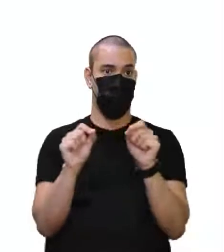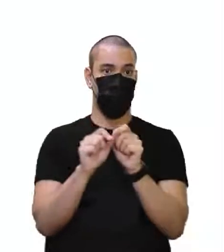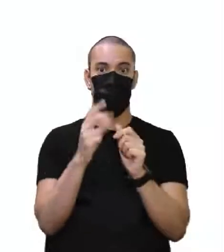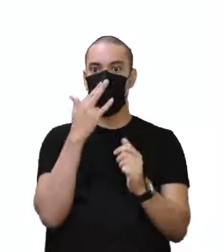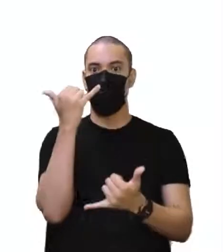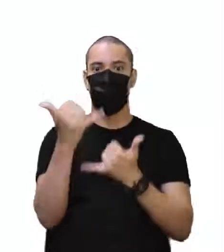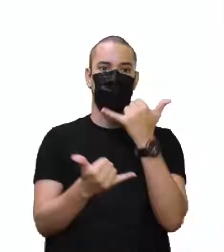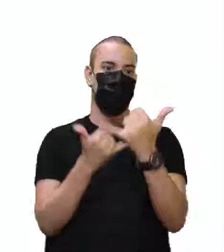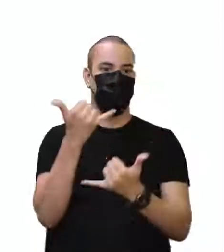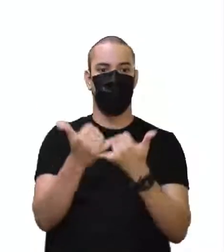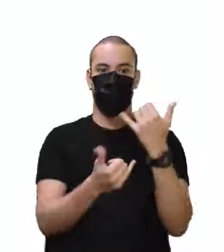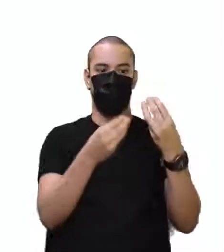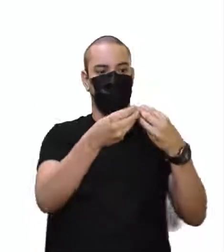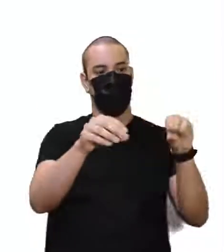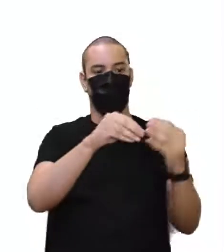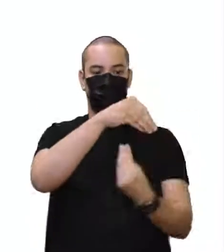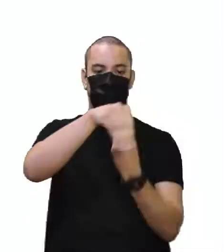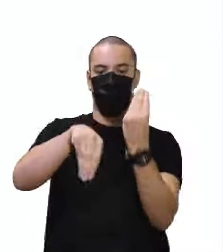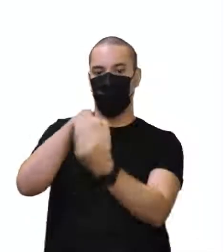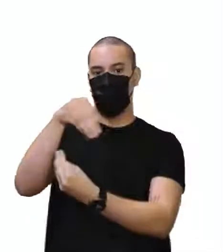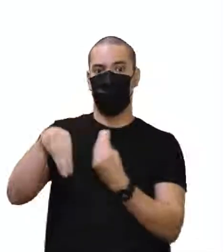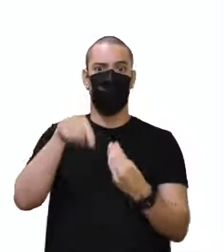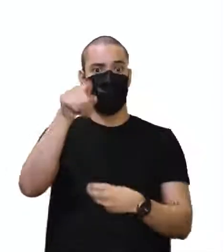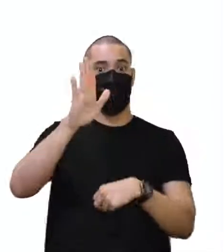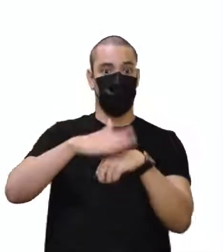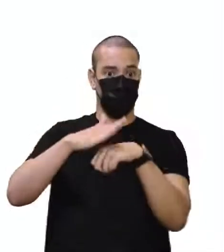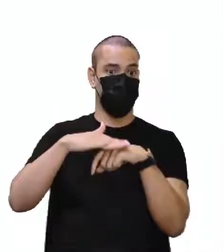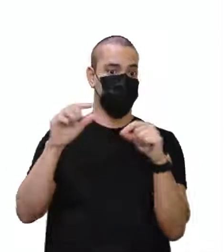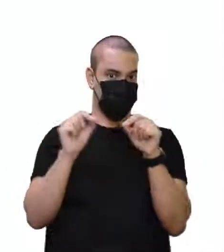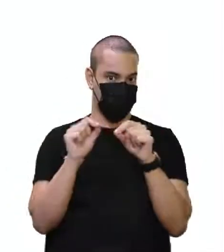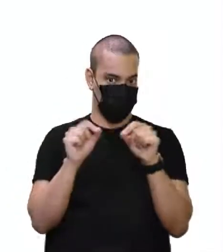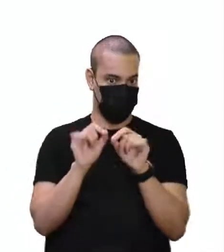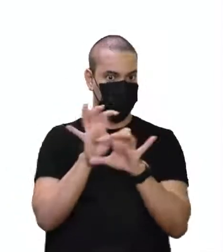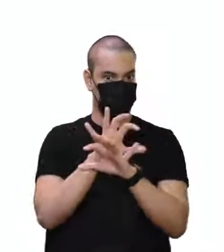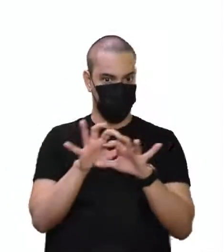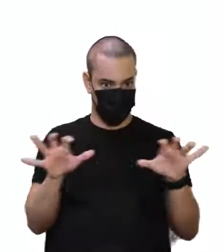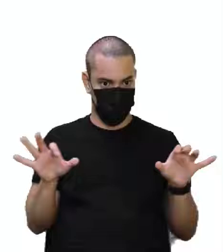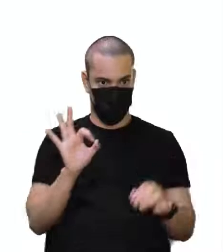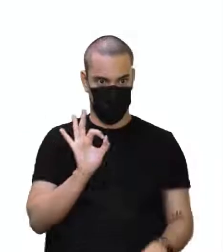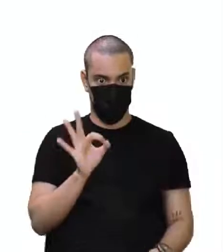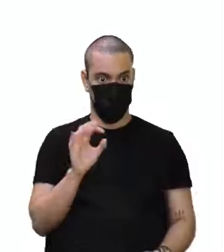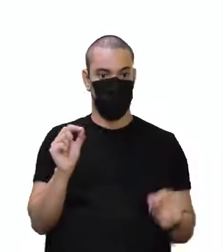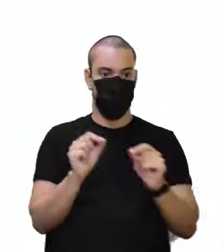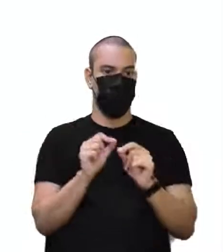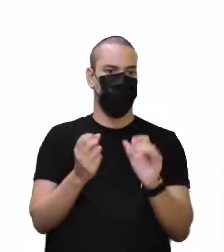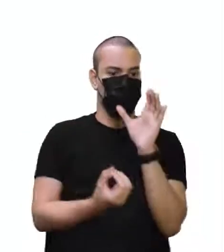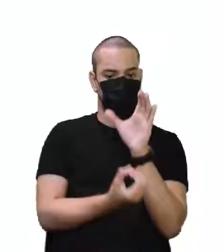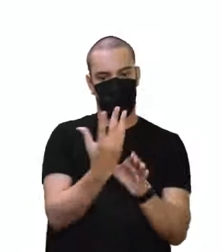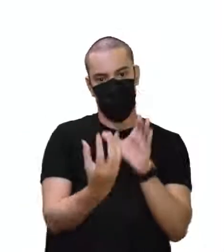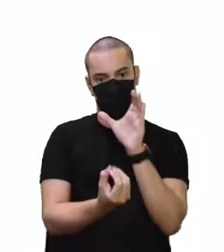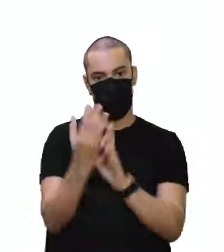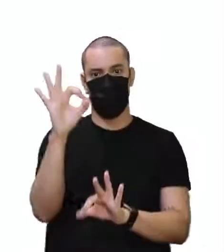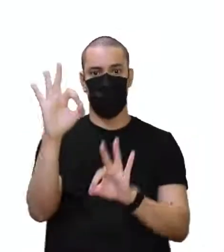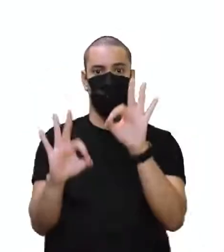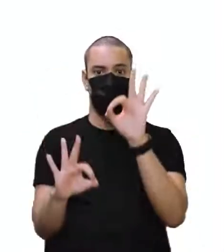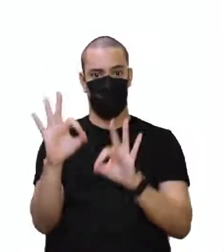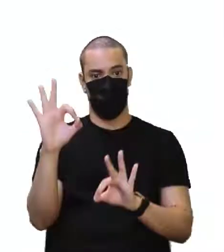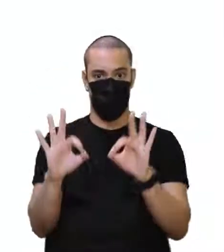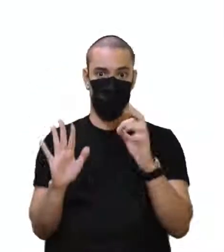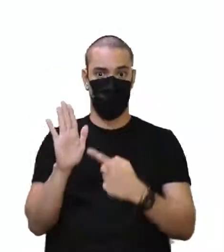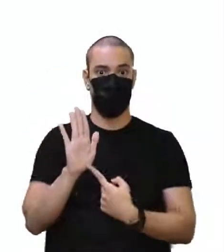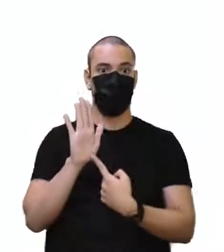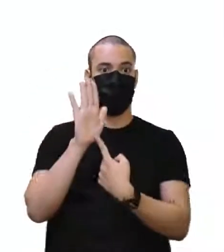brincar de fecundar, né? Então, você mesmo vai fazer esses cruzamentos aí e montar esse quadro de Pinet para